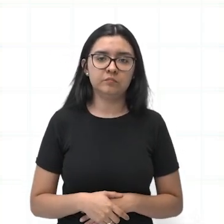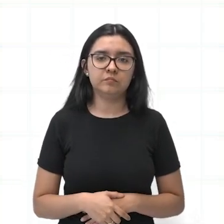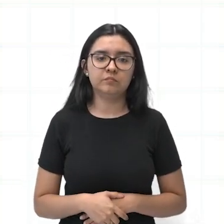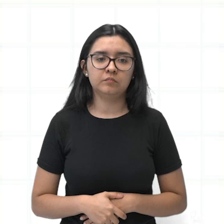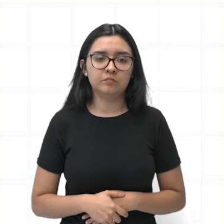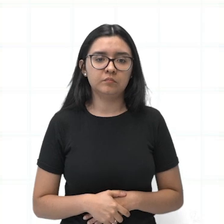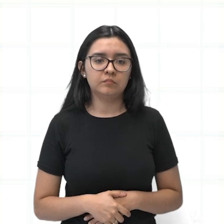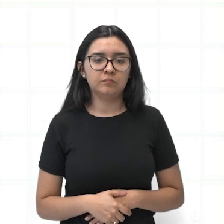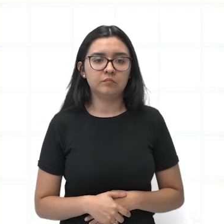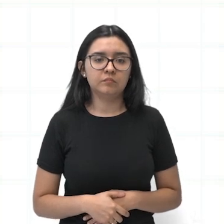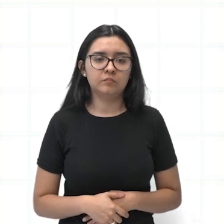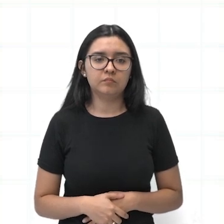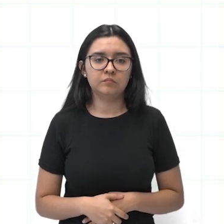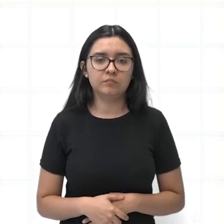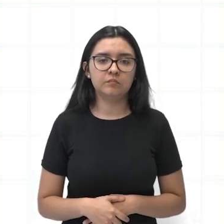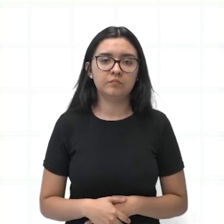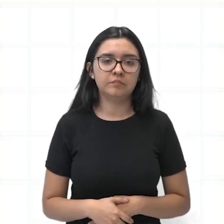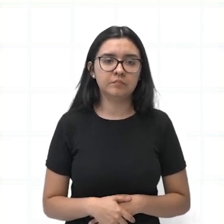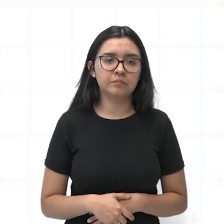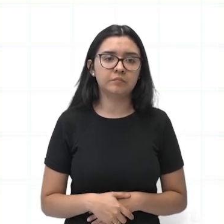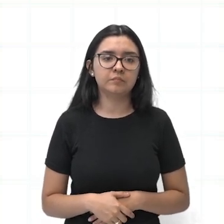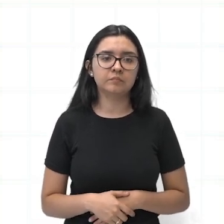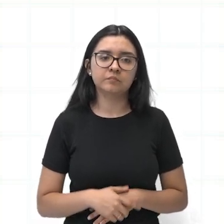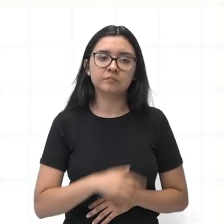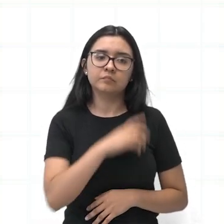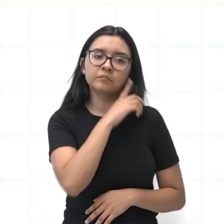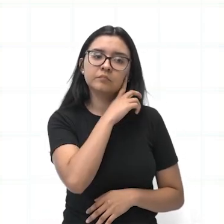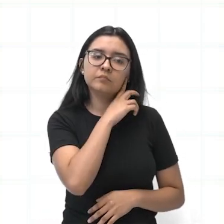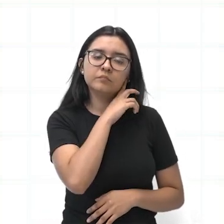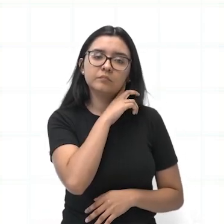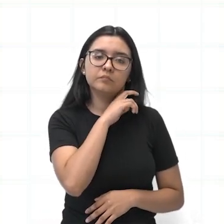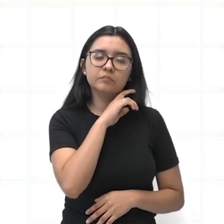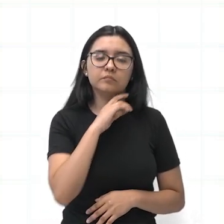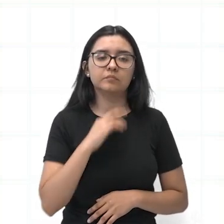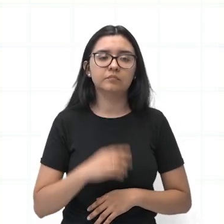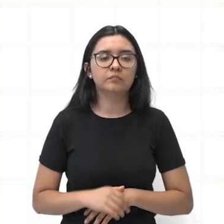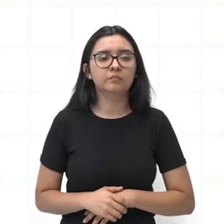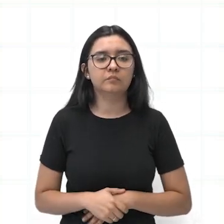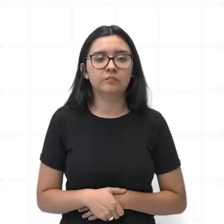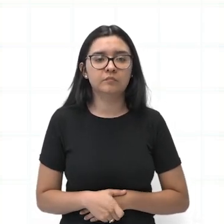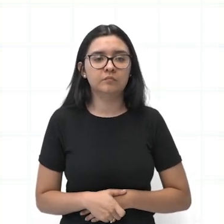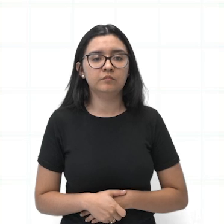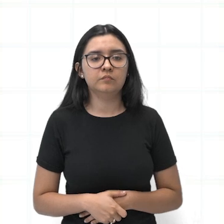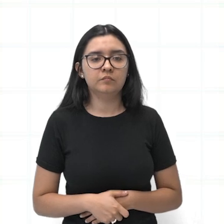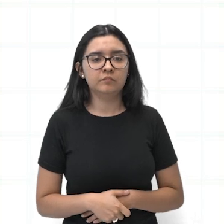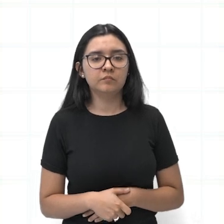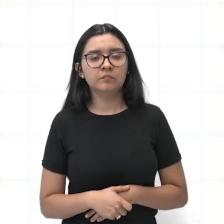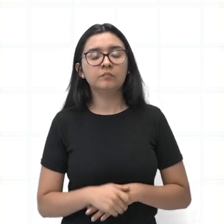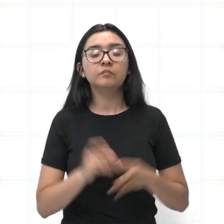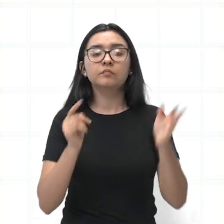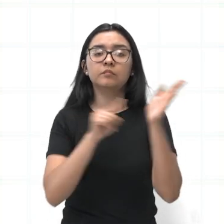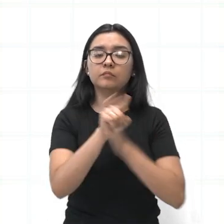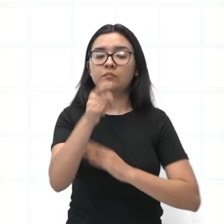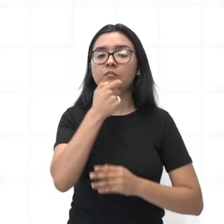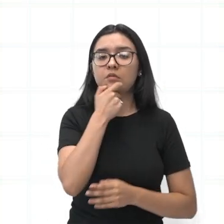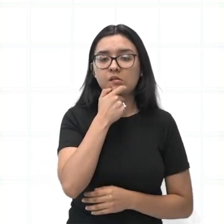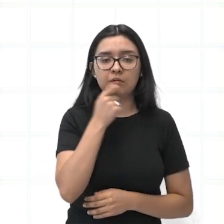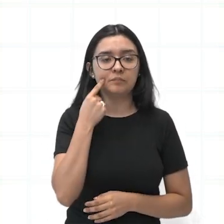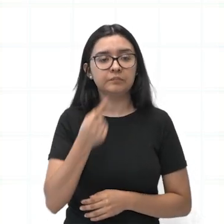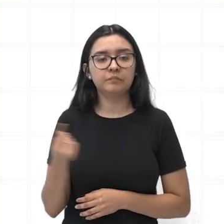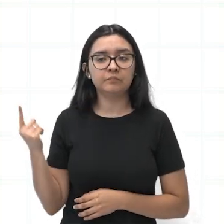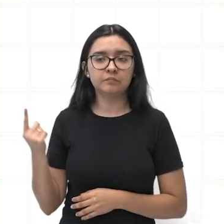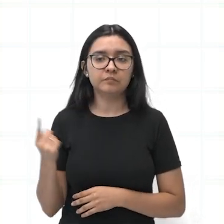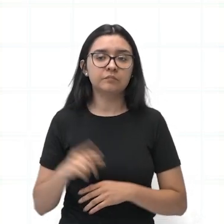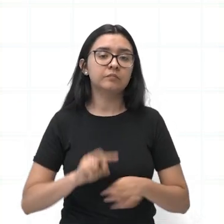já mudei aqui o pronome, tá? What time? What time do they go to bed? What time do they go to